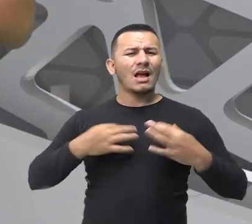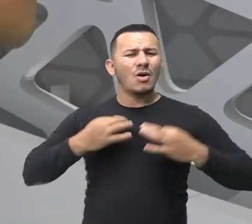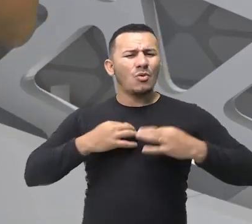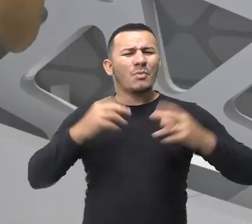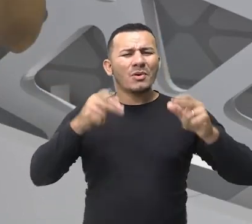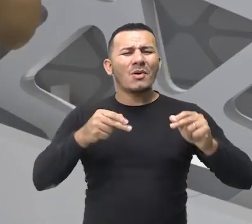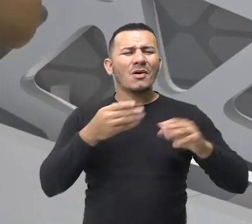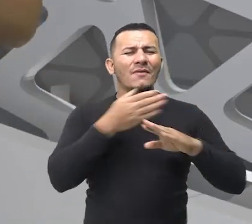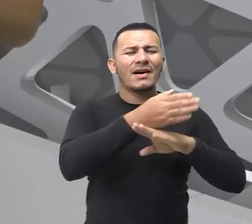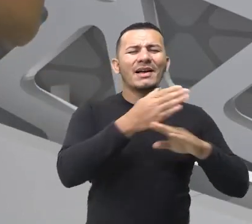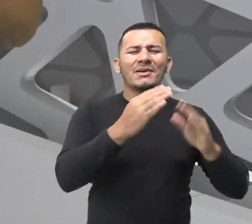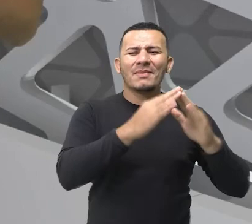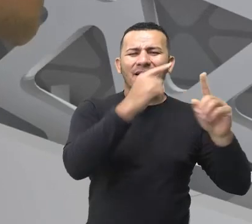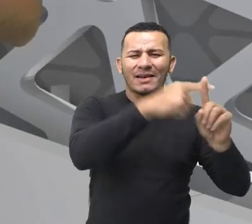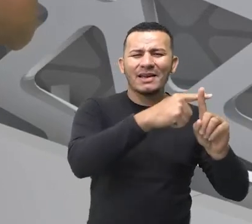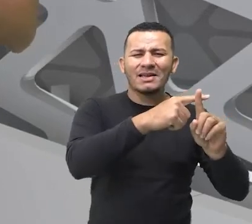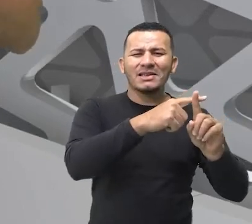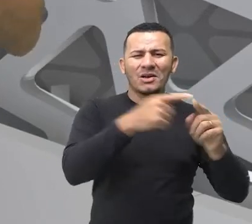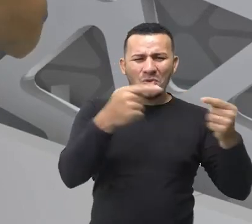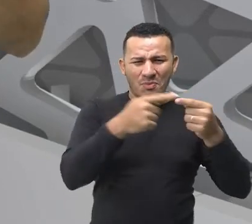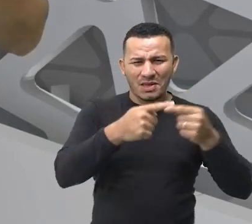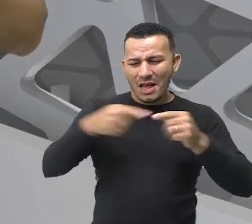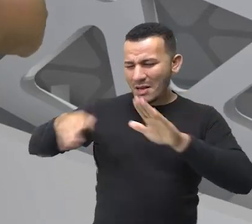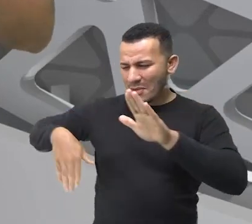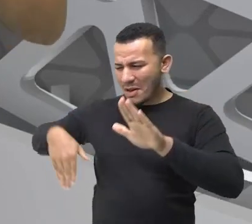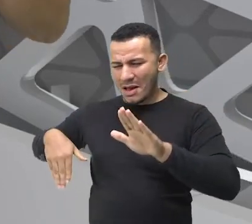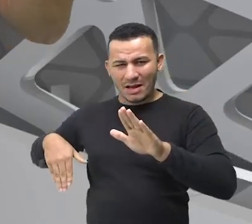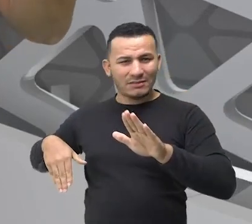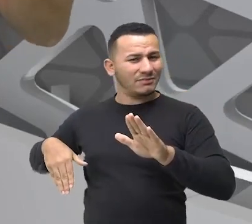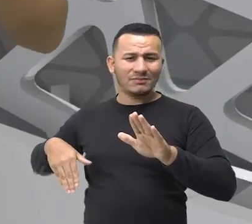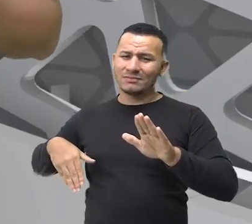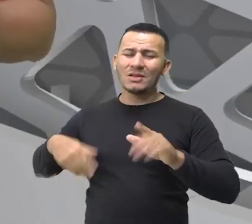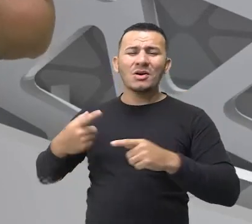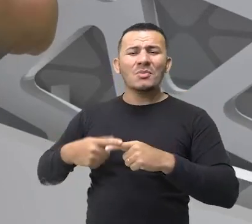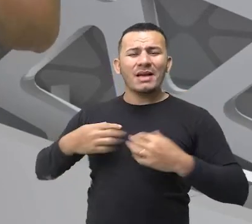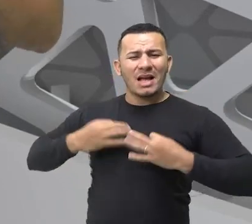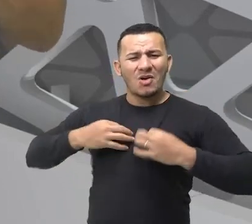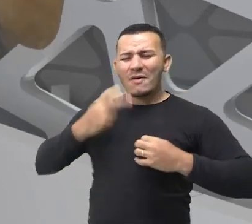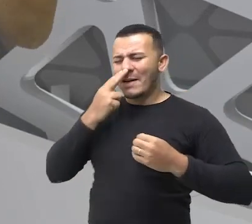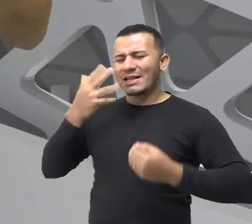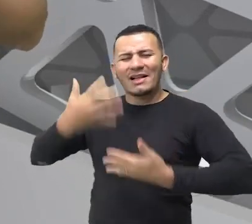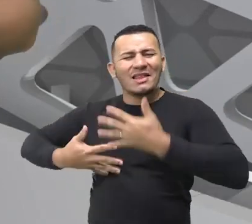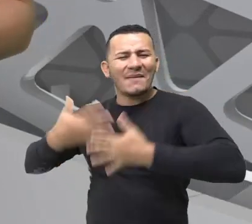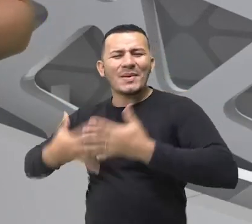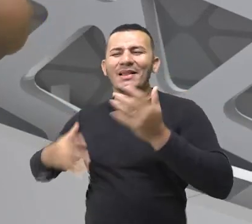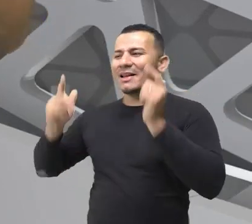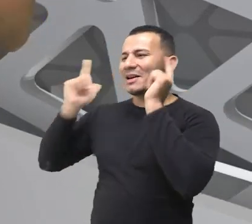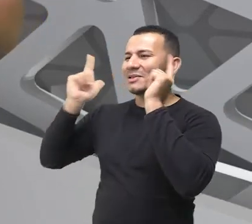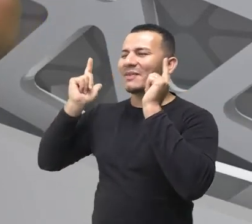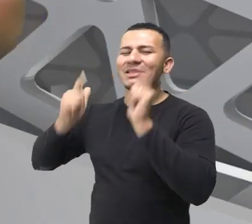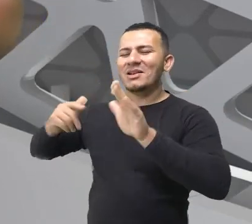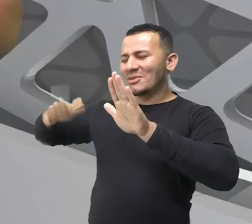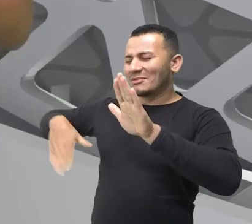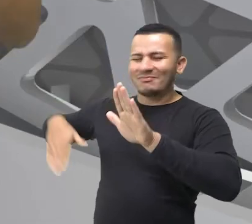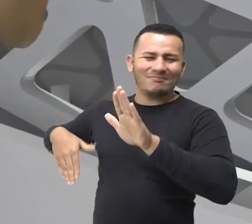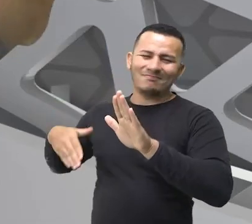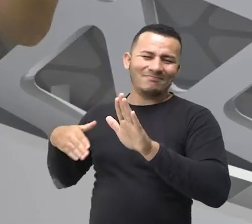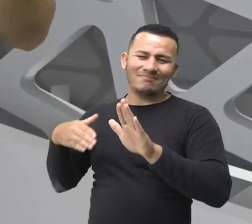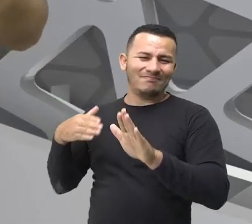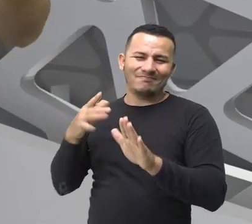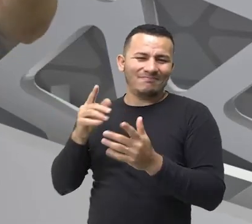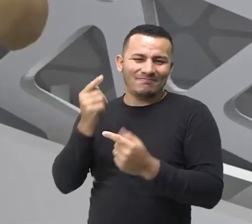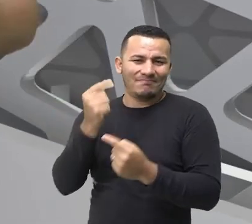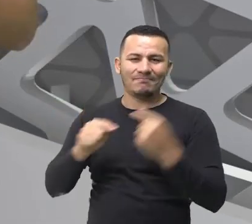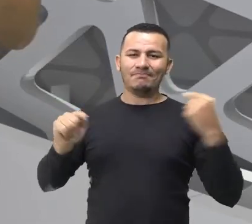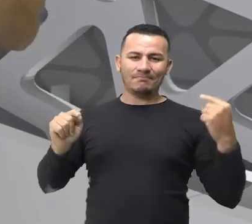dizer não adequado Observe que aquela roupa ela pode atrapalhar você a nadar se divertir certo